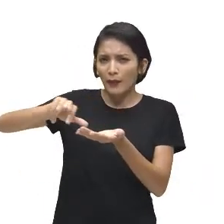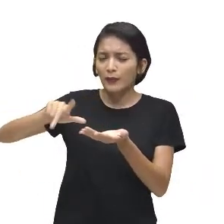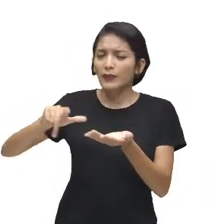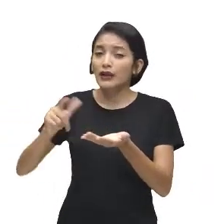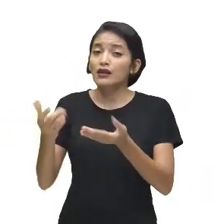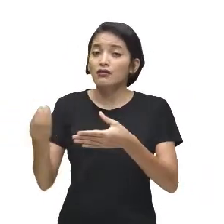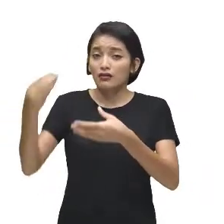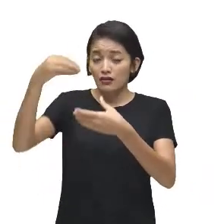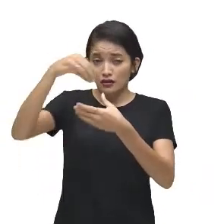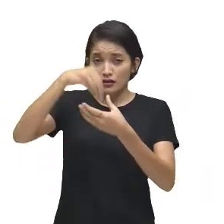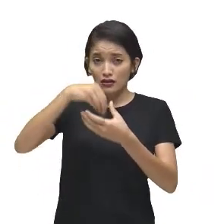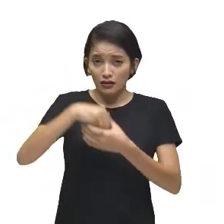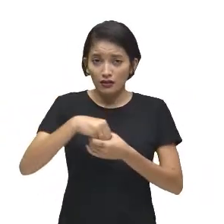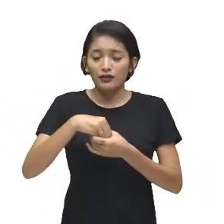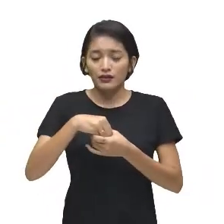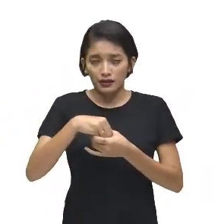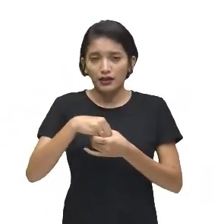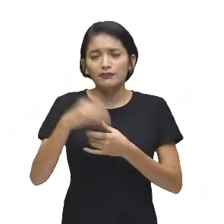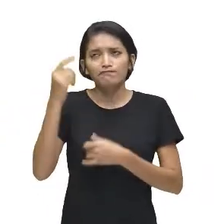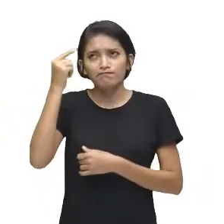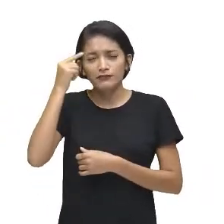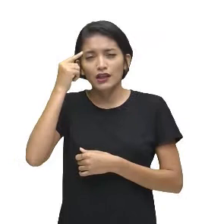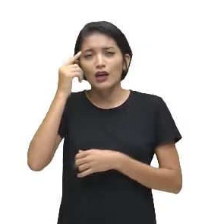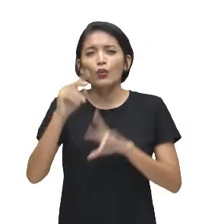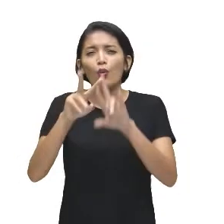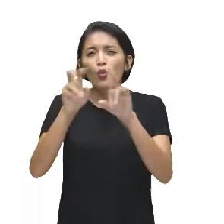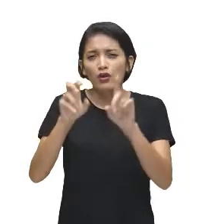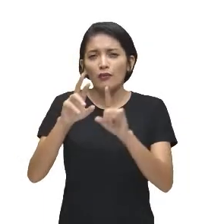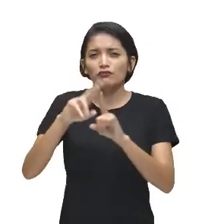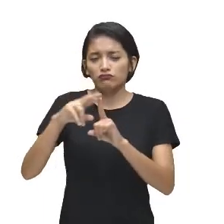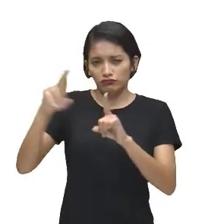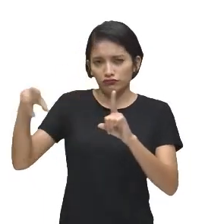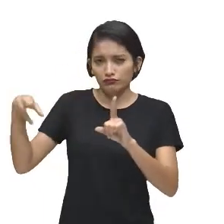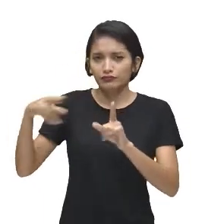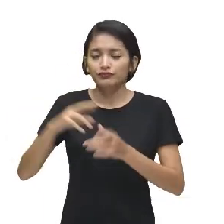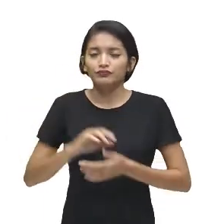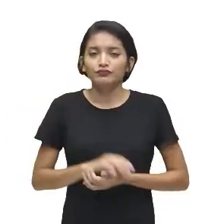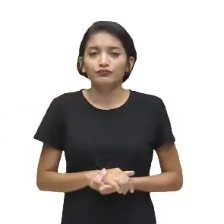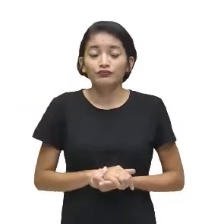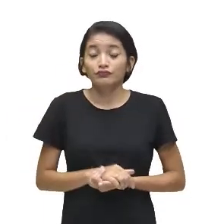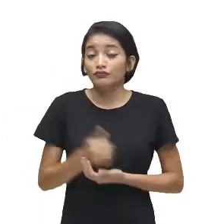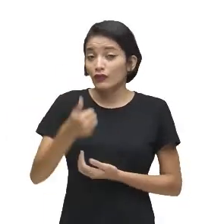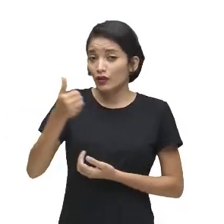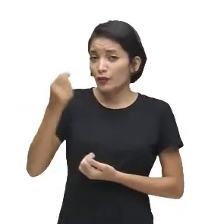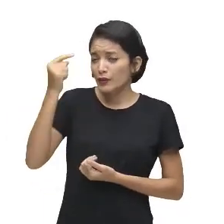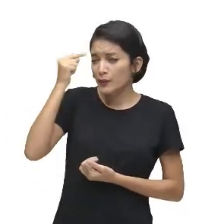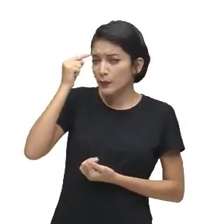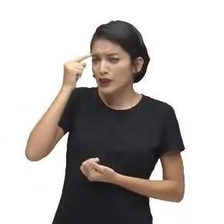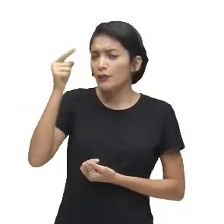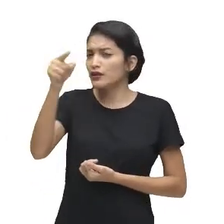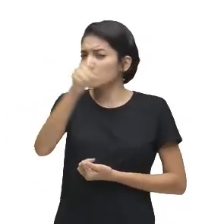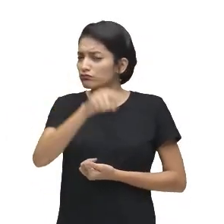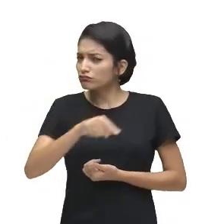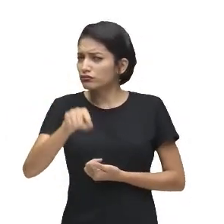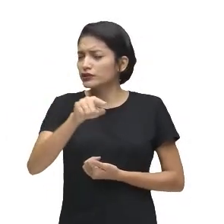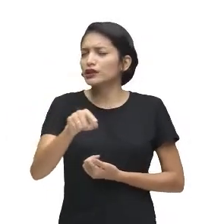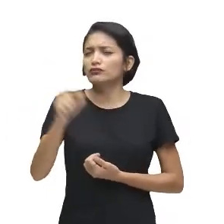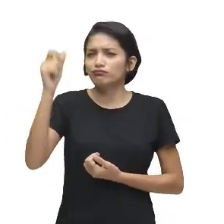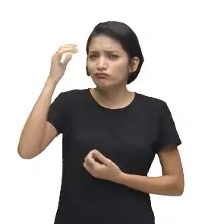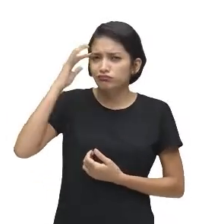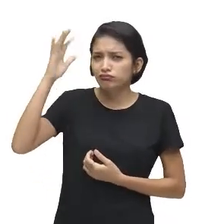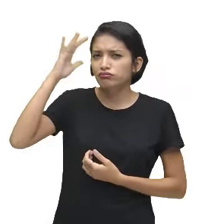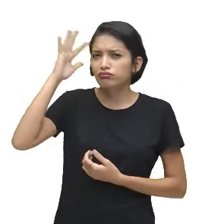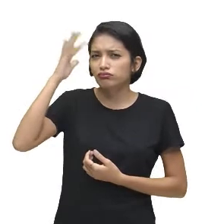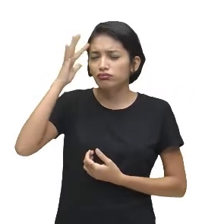constituintes que formam a ideia de religião, né? Então, a primeira ideia que eu quero que você tenha